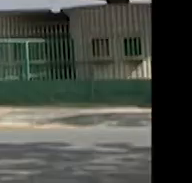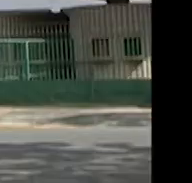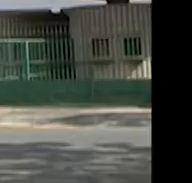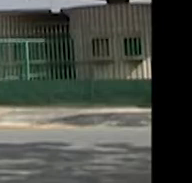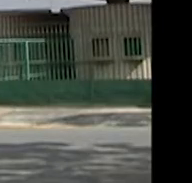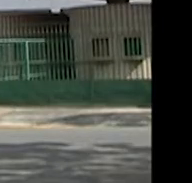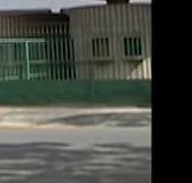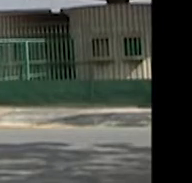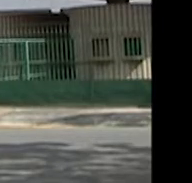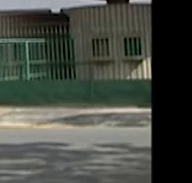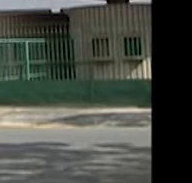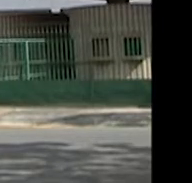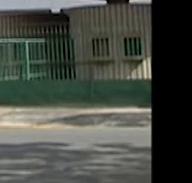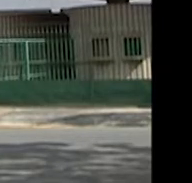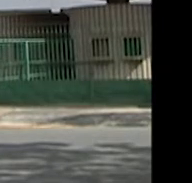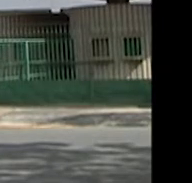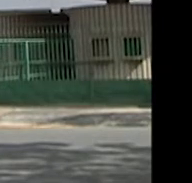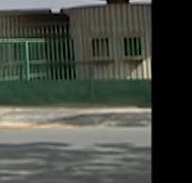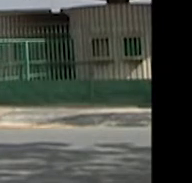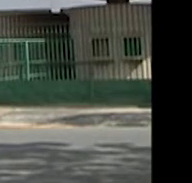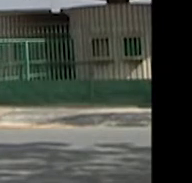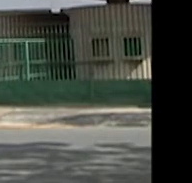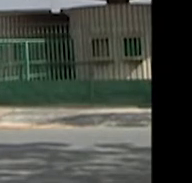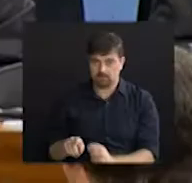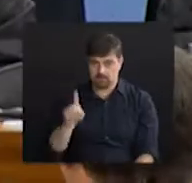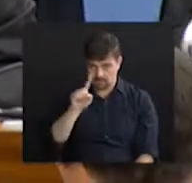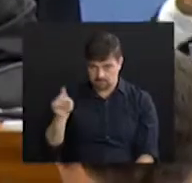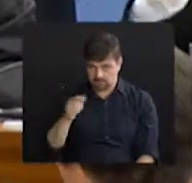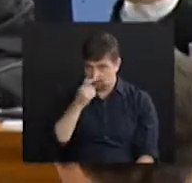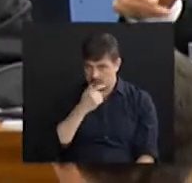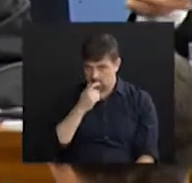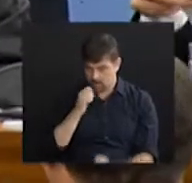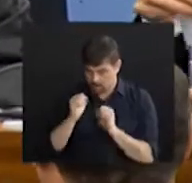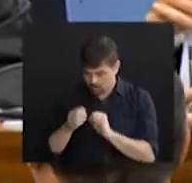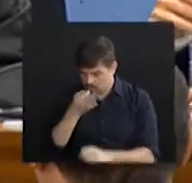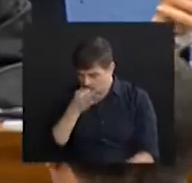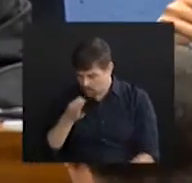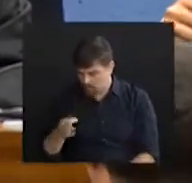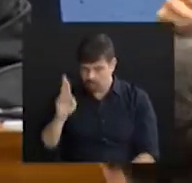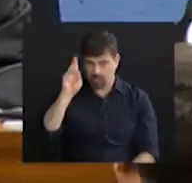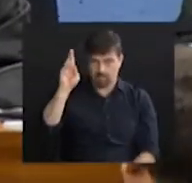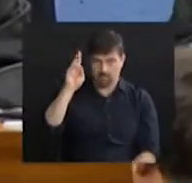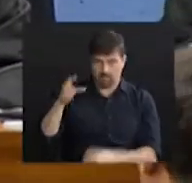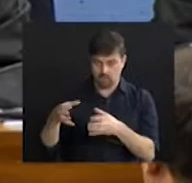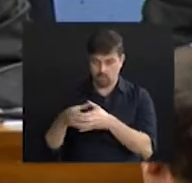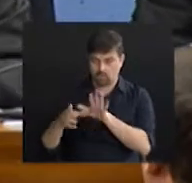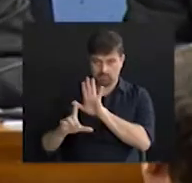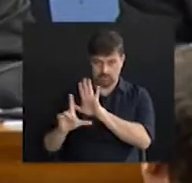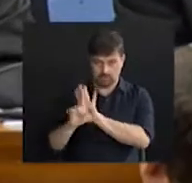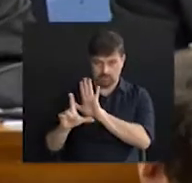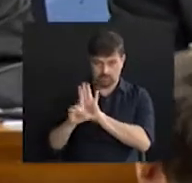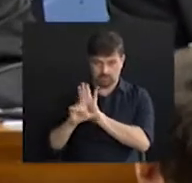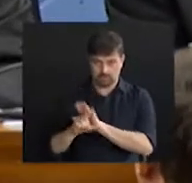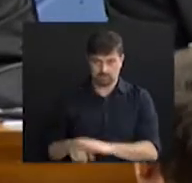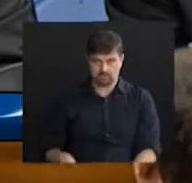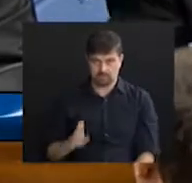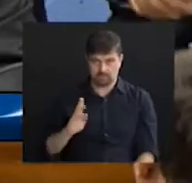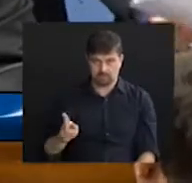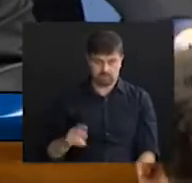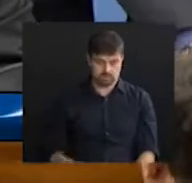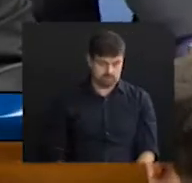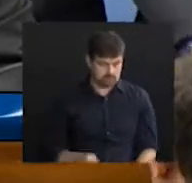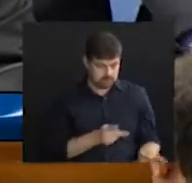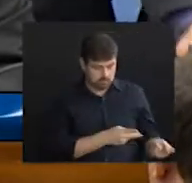parlamentares questionando a perda do patrimônio da equipe bugrina. Rafa informou que solicitou à Procuradoria do Legislativo uma